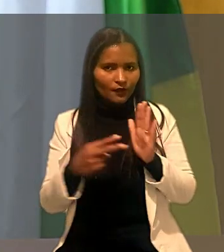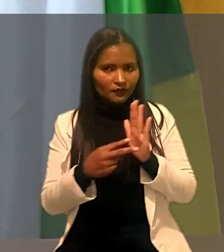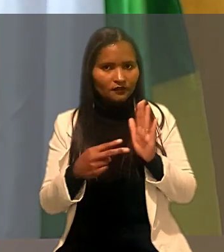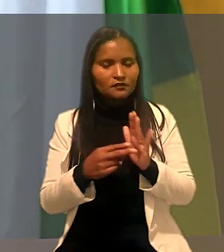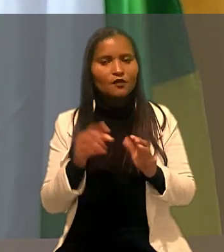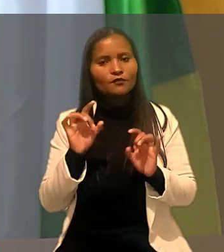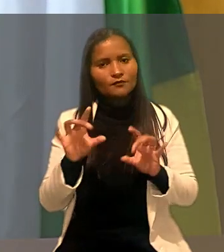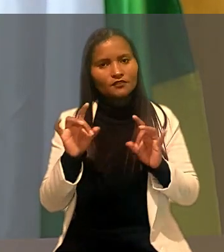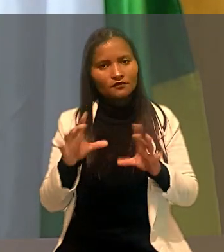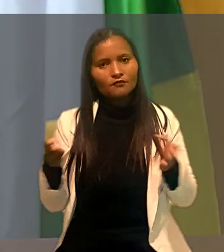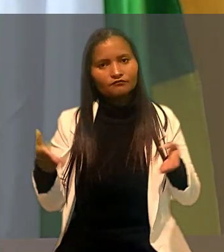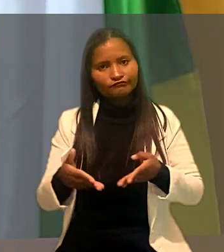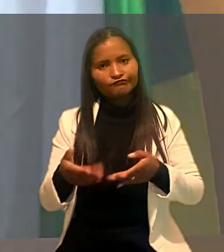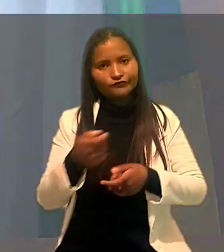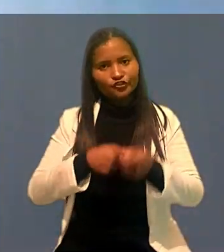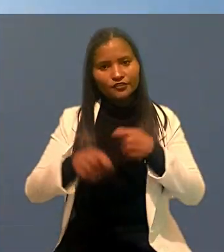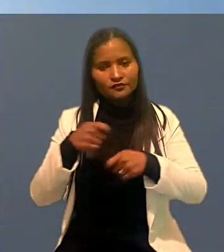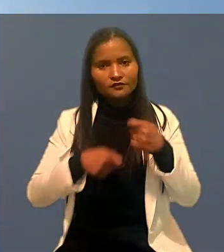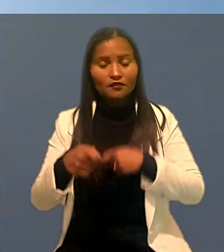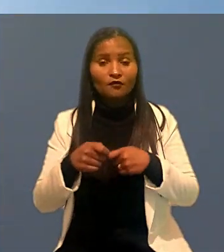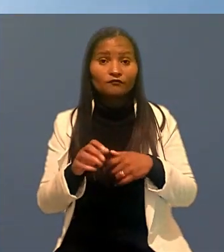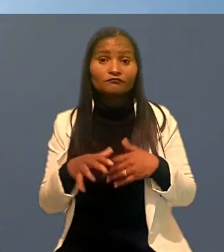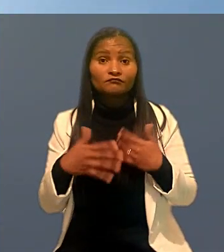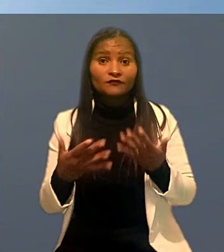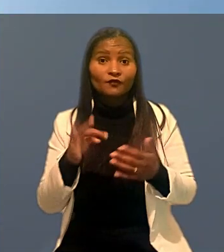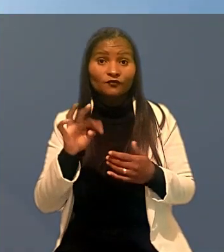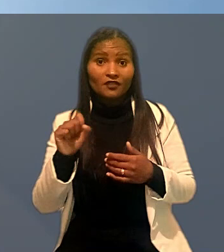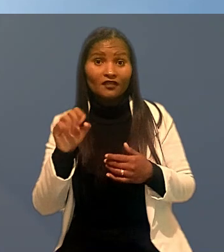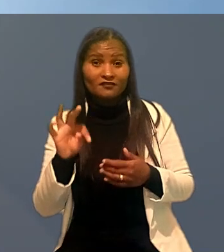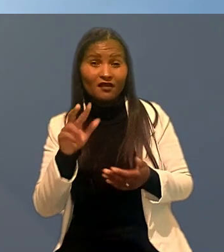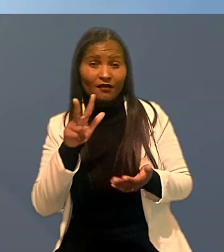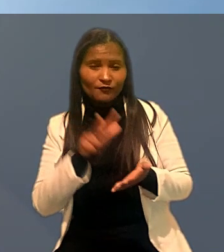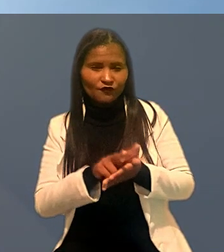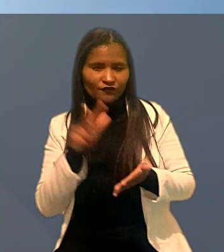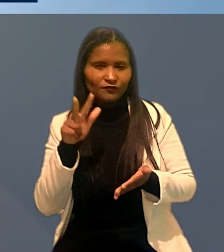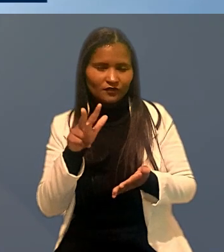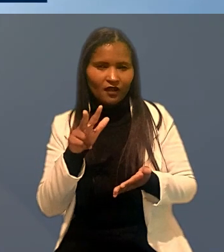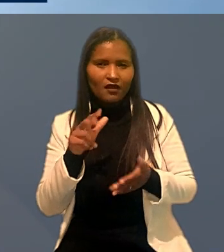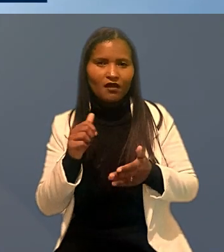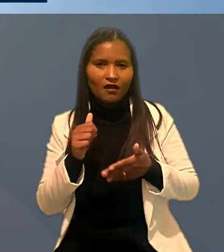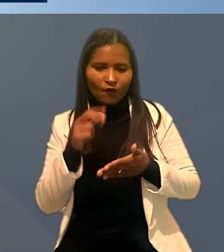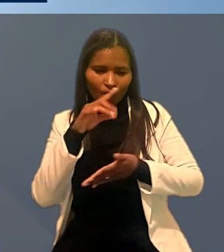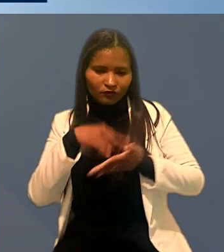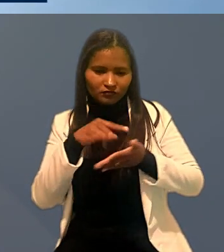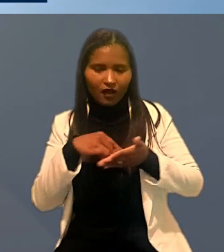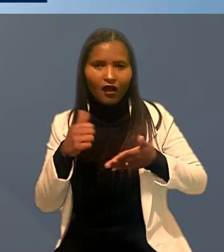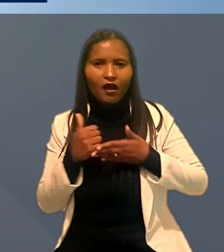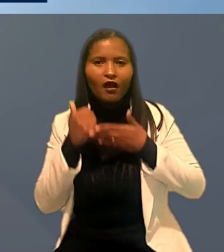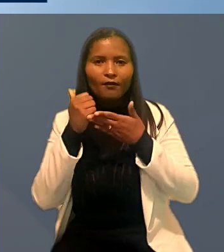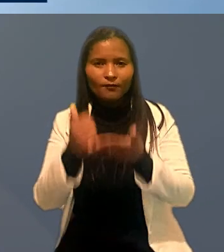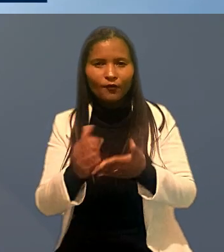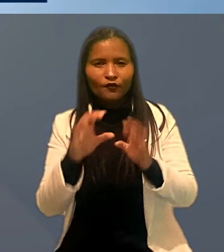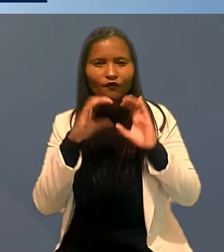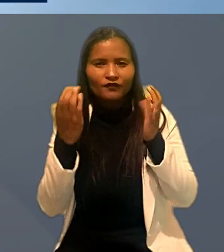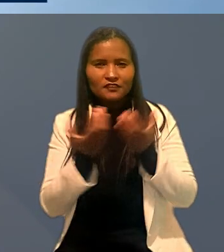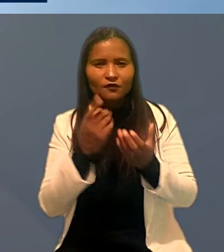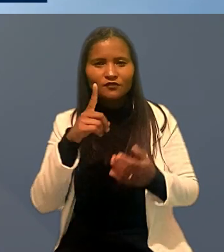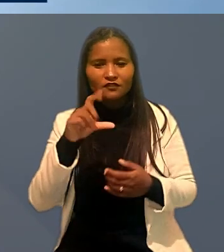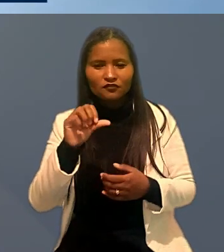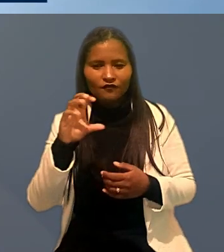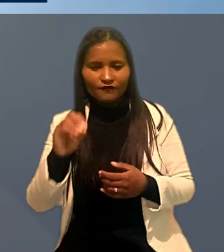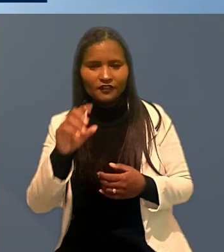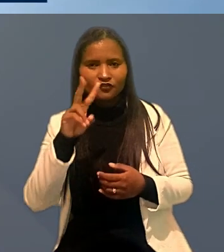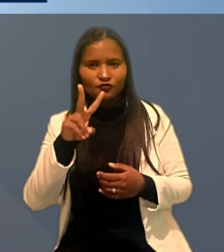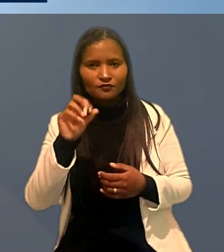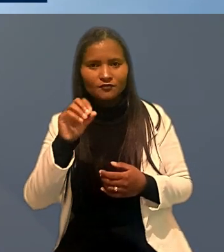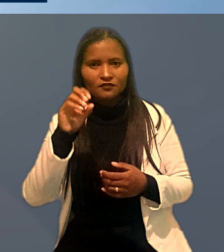atenção especial na atual gestão. Nessa frente, o TST aprovou moção de apoio à ratificação da Convenção 190 de